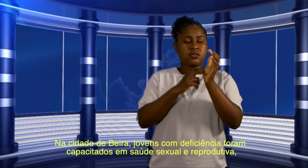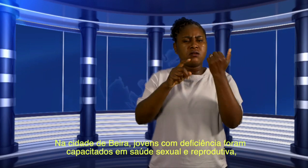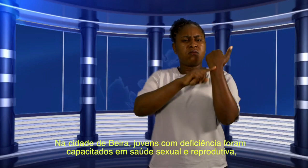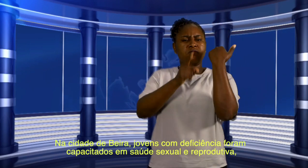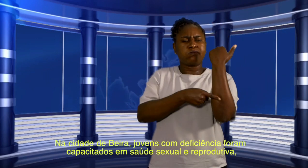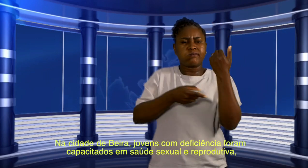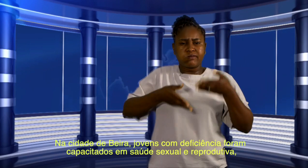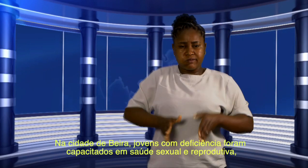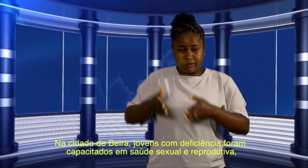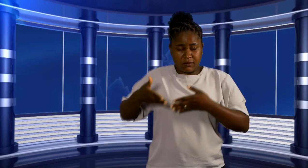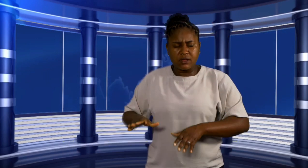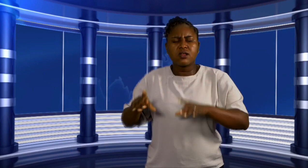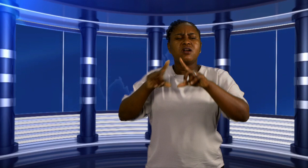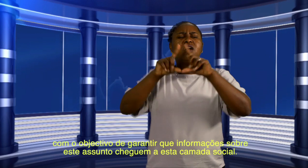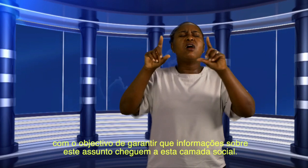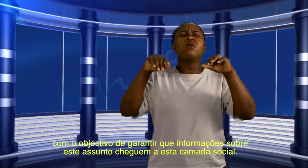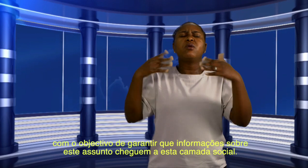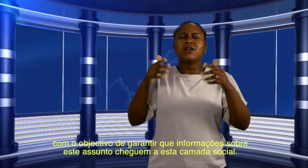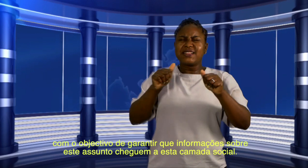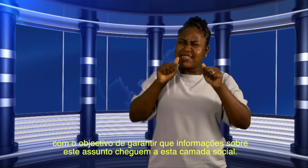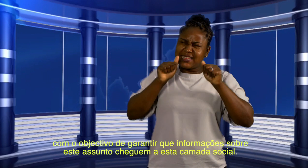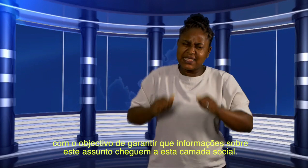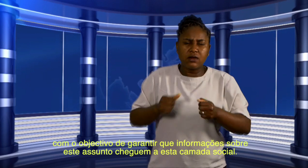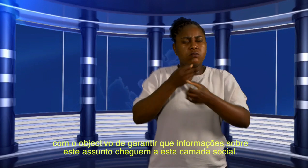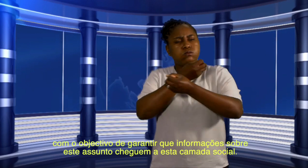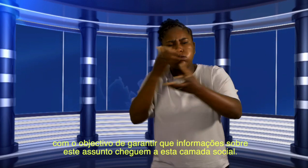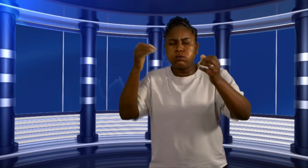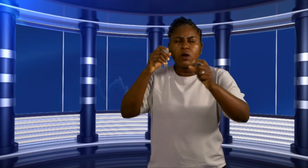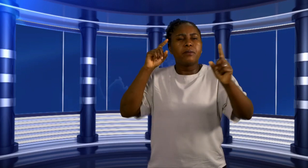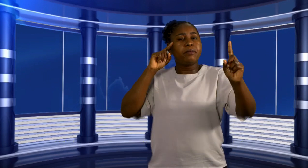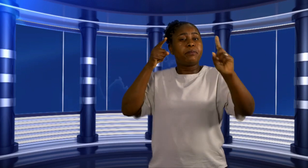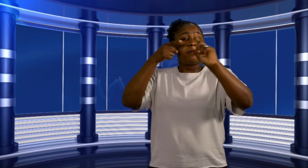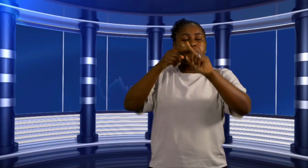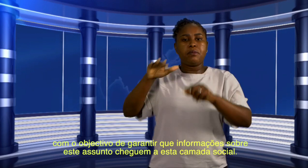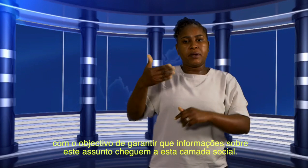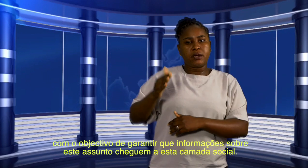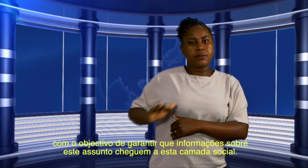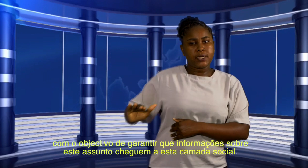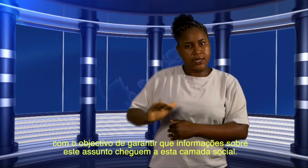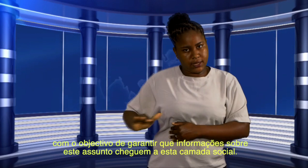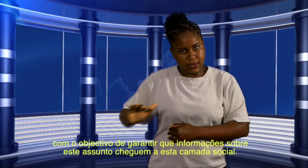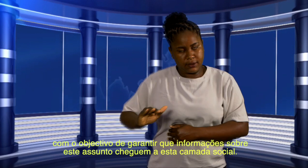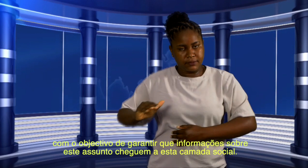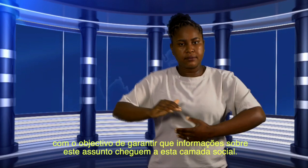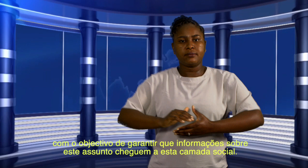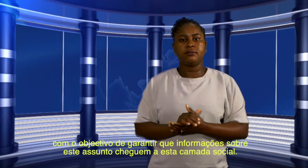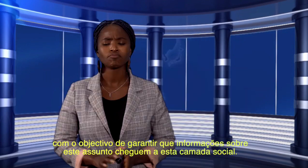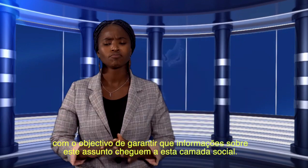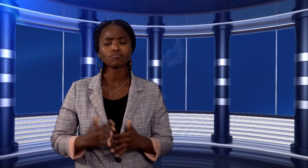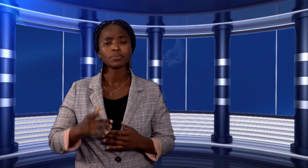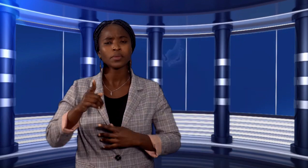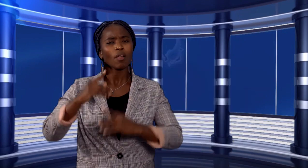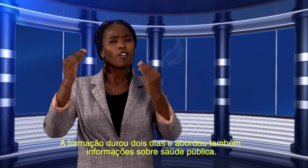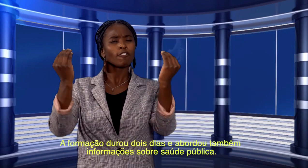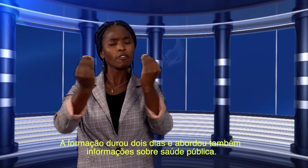em saúde sexual e reprodutiva, com o objetivo de garantir que informações sobre este assunto cheguem a esta camada